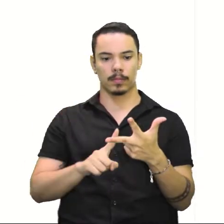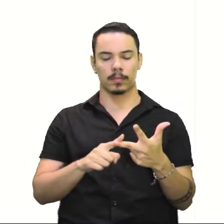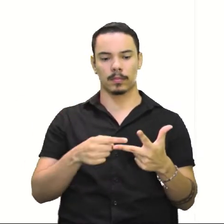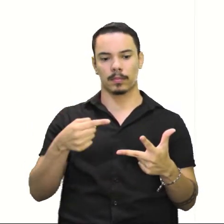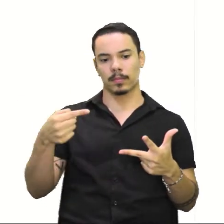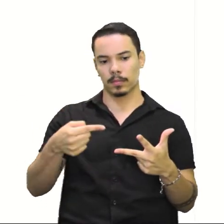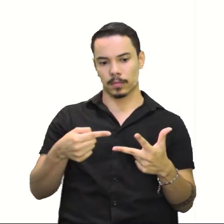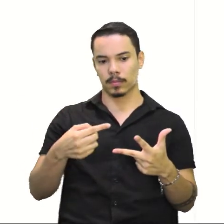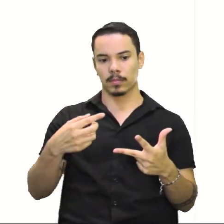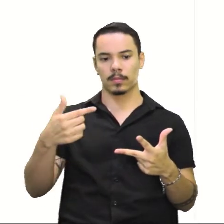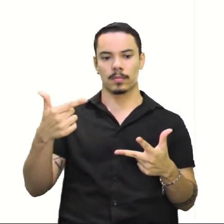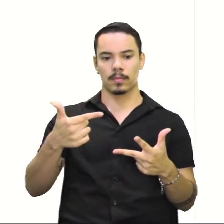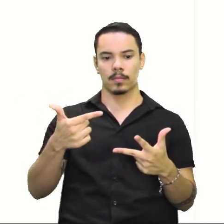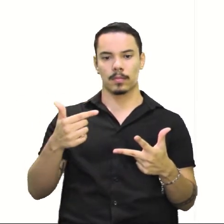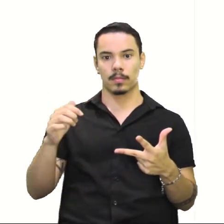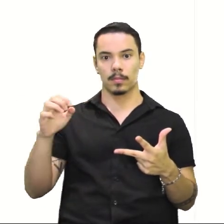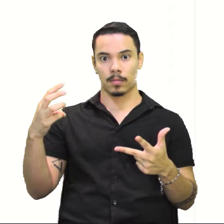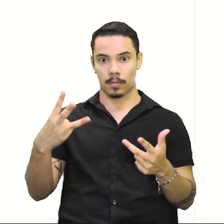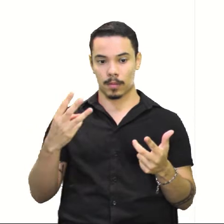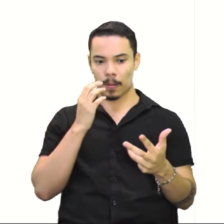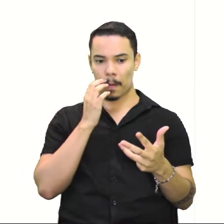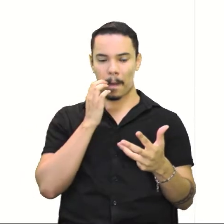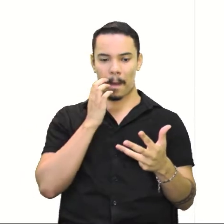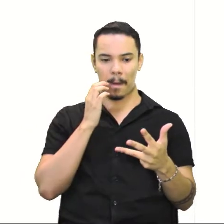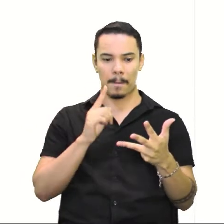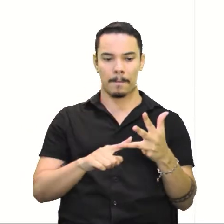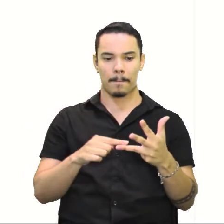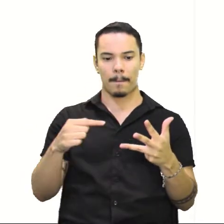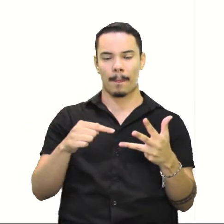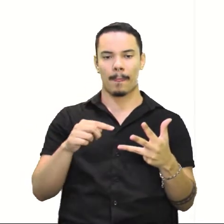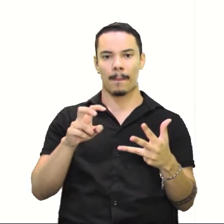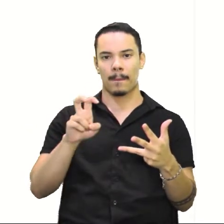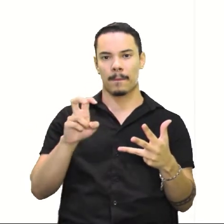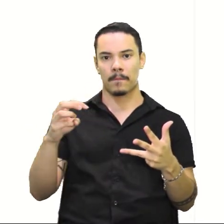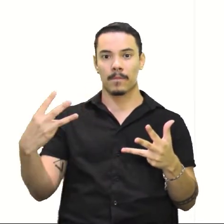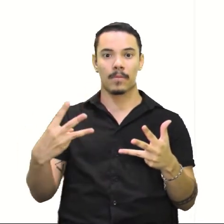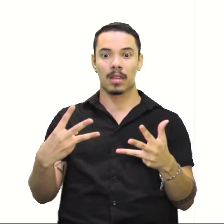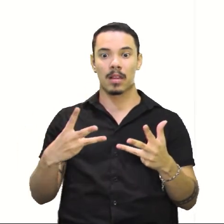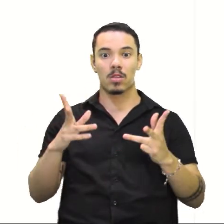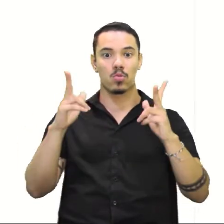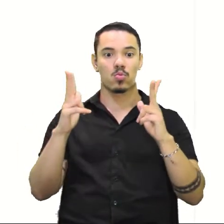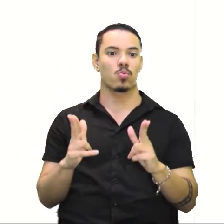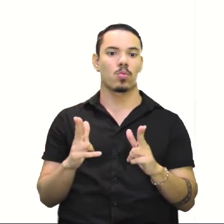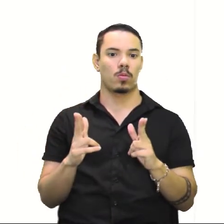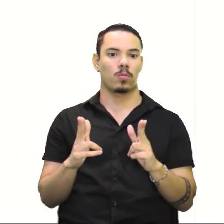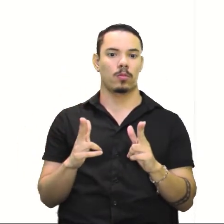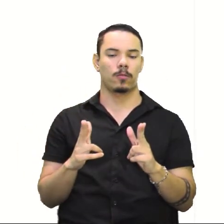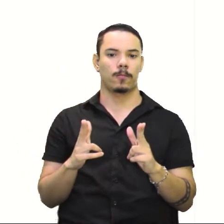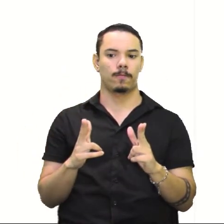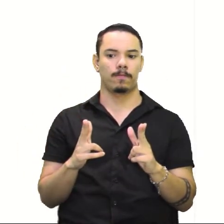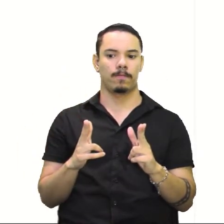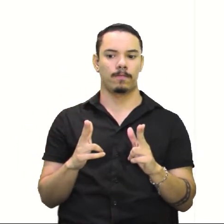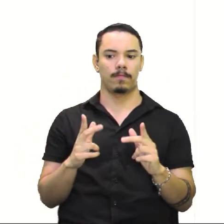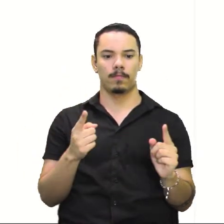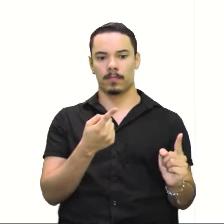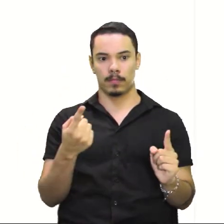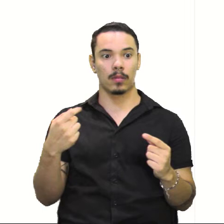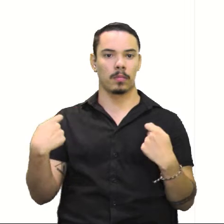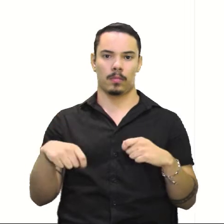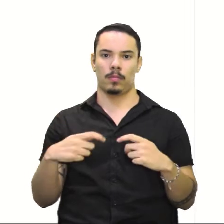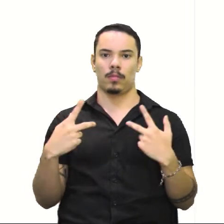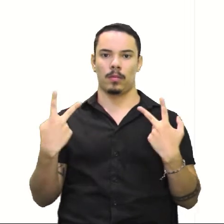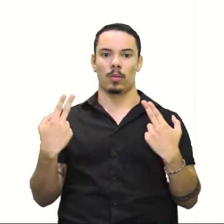3. Ou o a vale menos 5 e o b vale 3. Bom... Para serem iguais. Para serem iguais, respectivamente. Bora